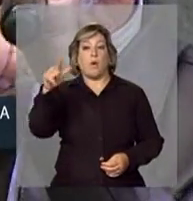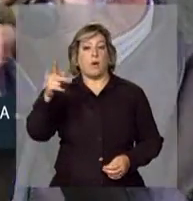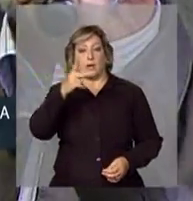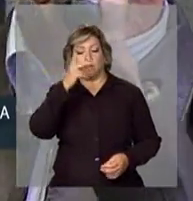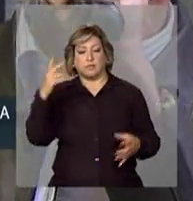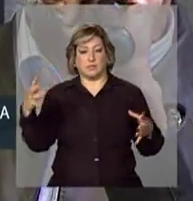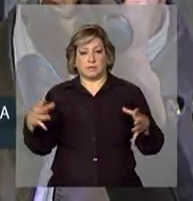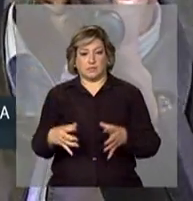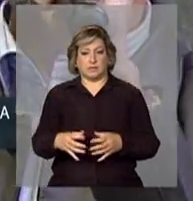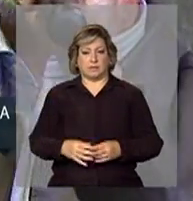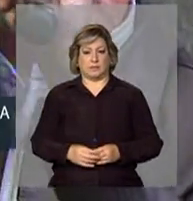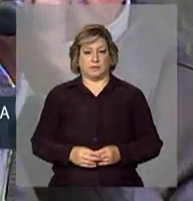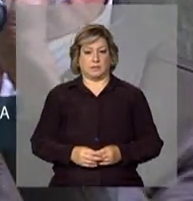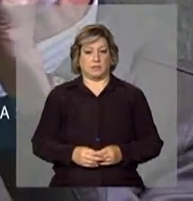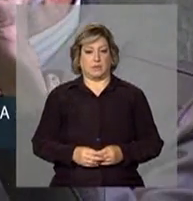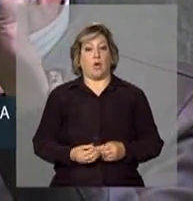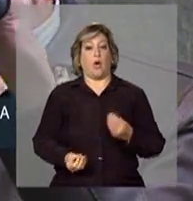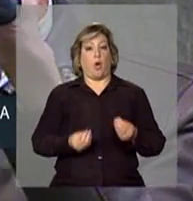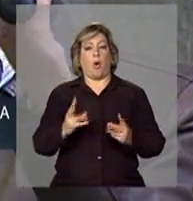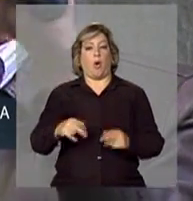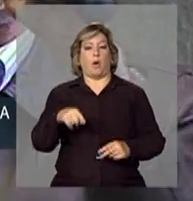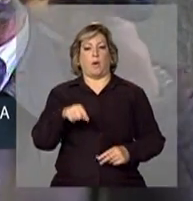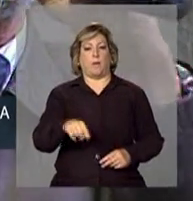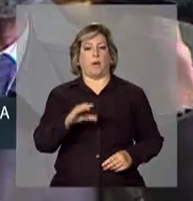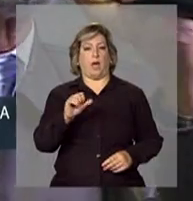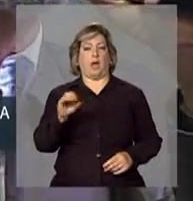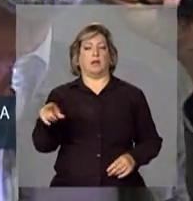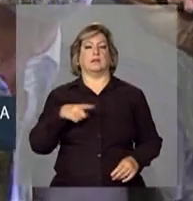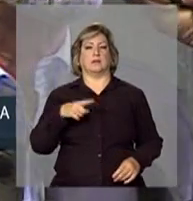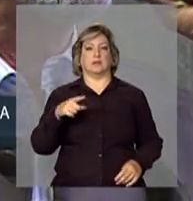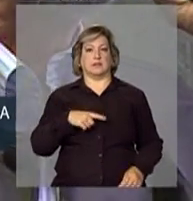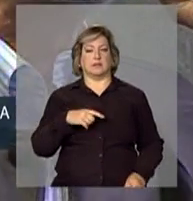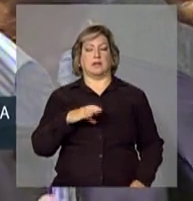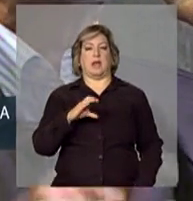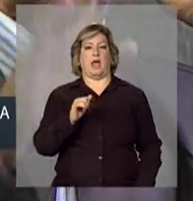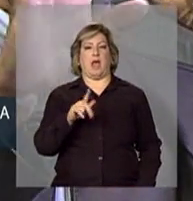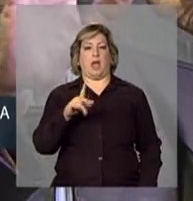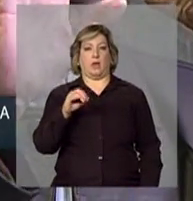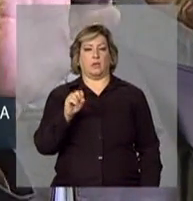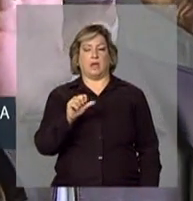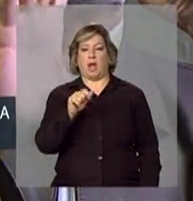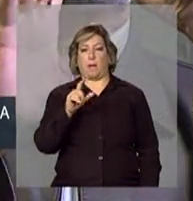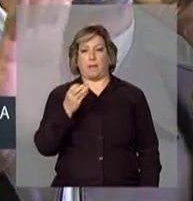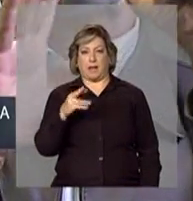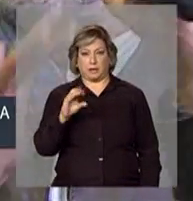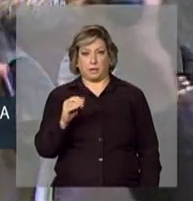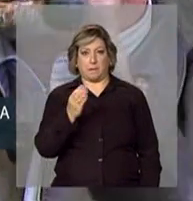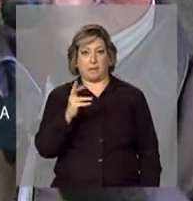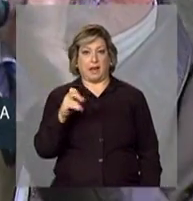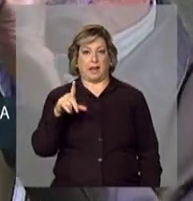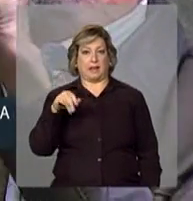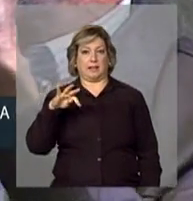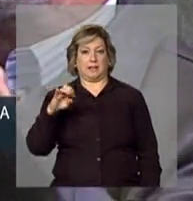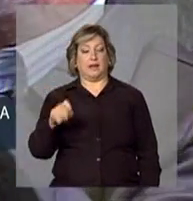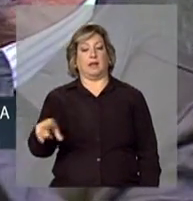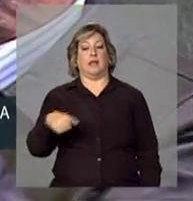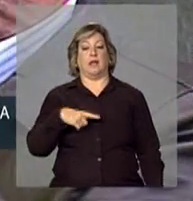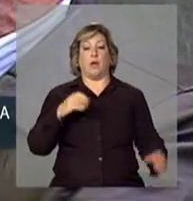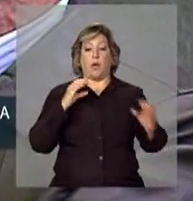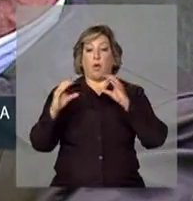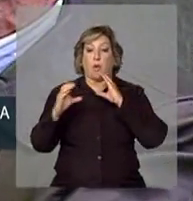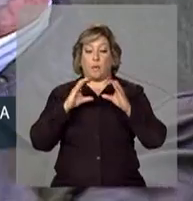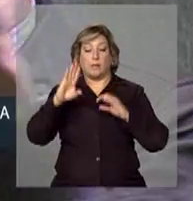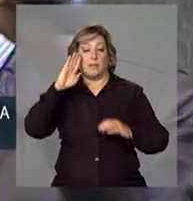rebotados, como o Carlos Alberto Brilhante Ustra, a questão da comunicação,